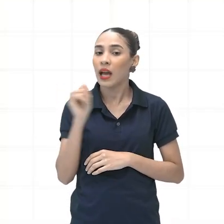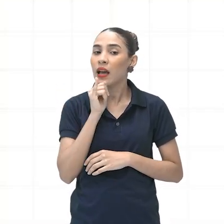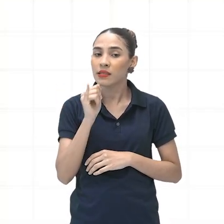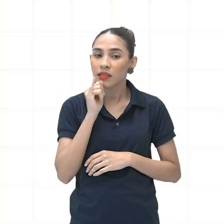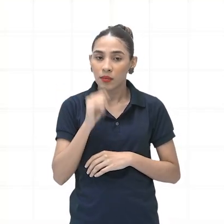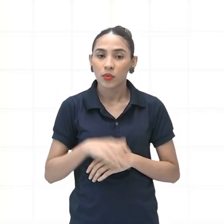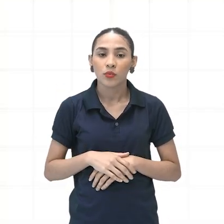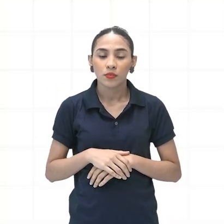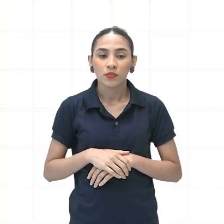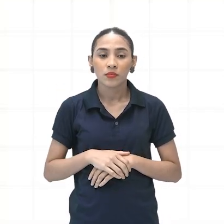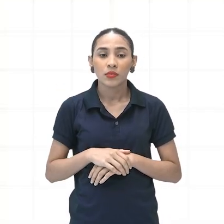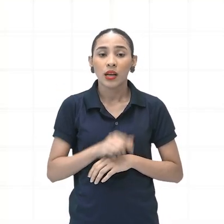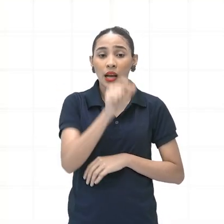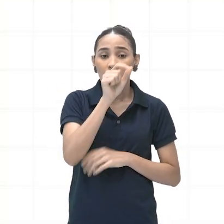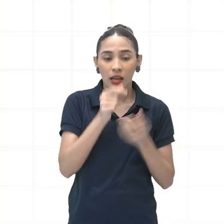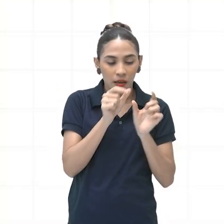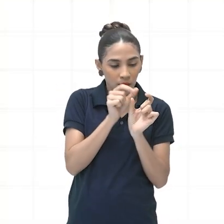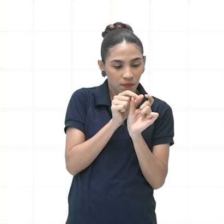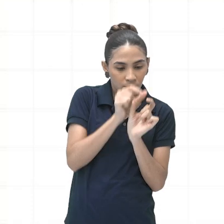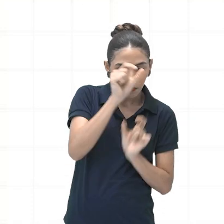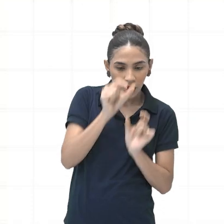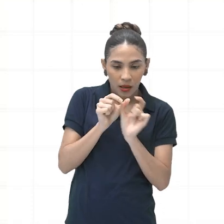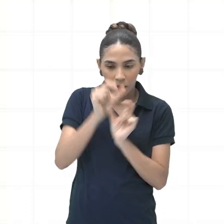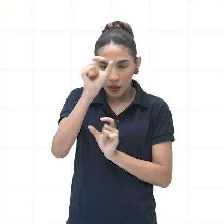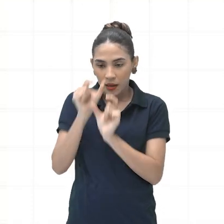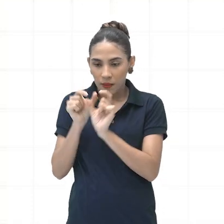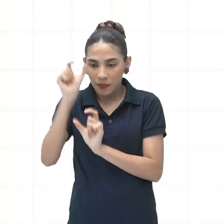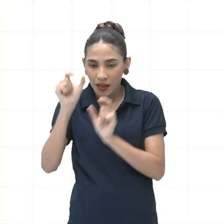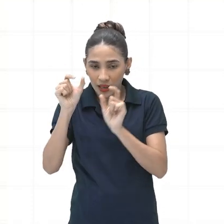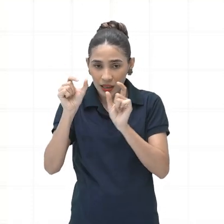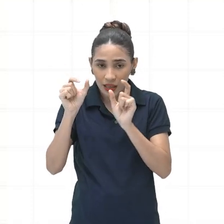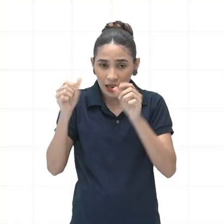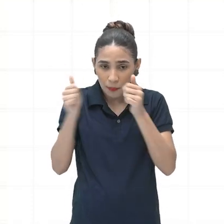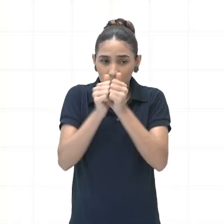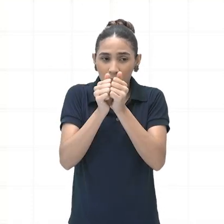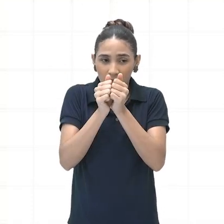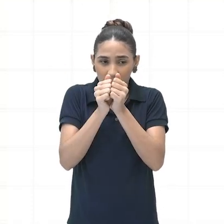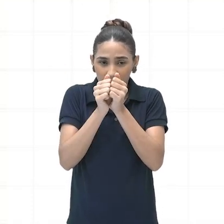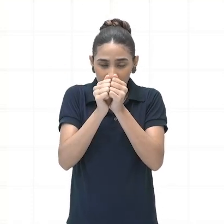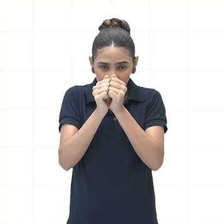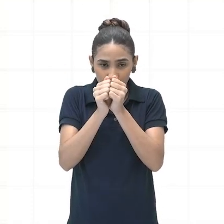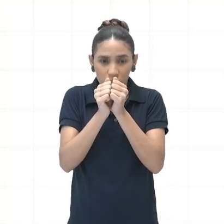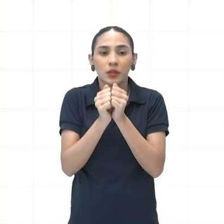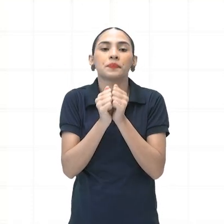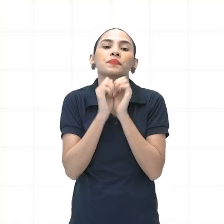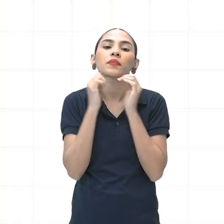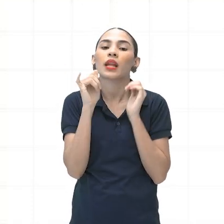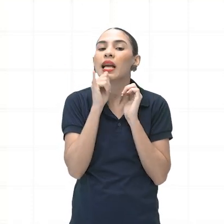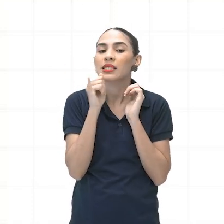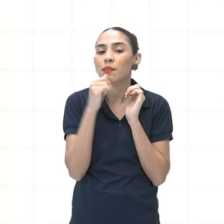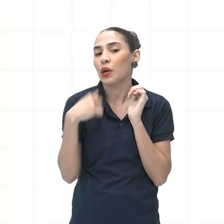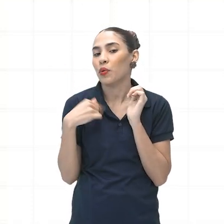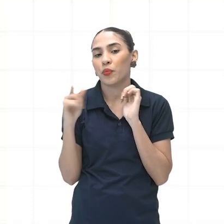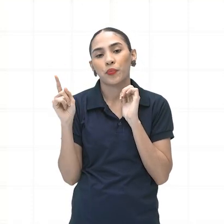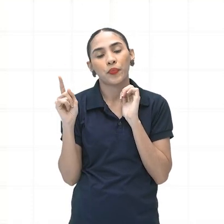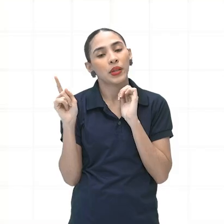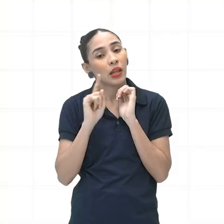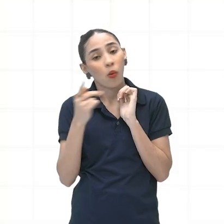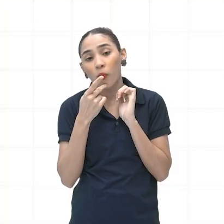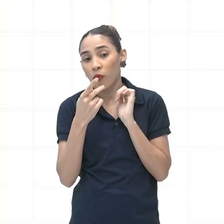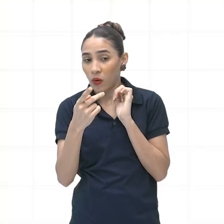histograma. As colunas são coladas. Por quê? Um exemplo. Eu não posso dizer que